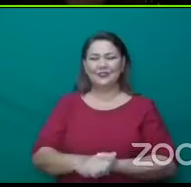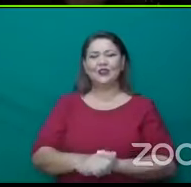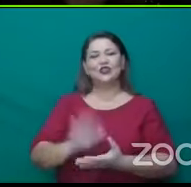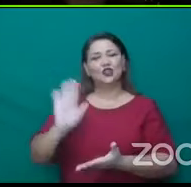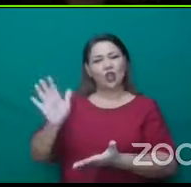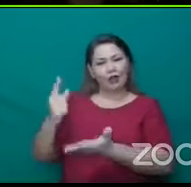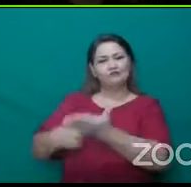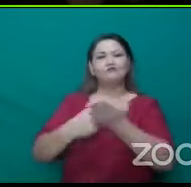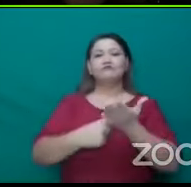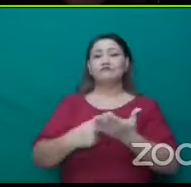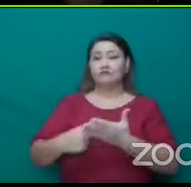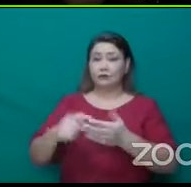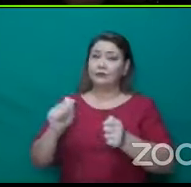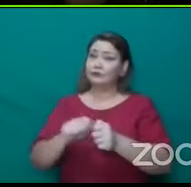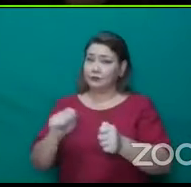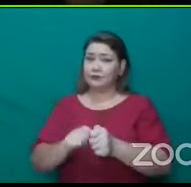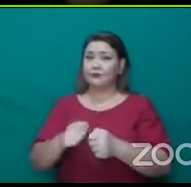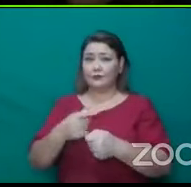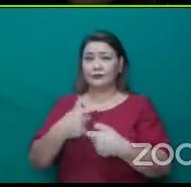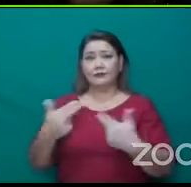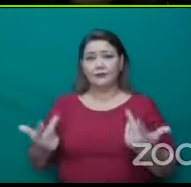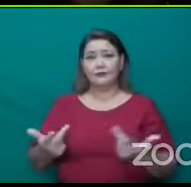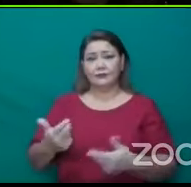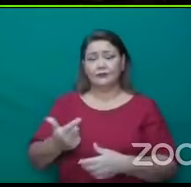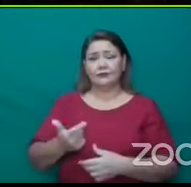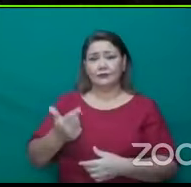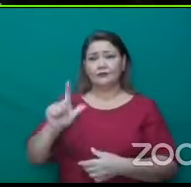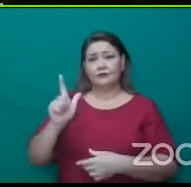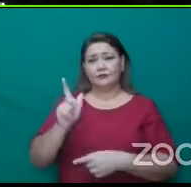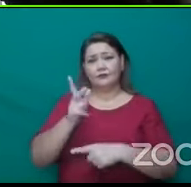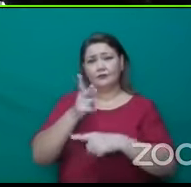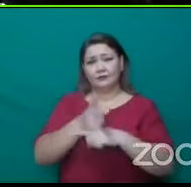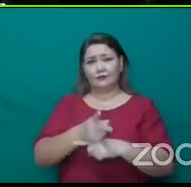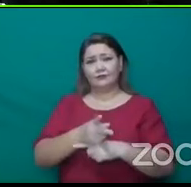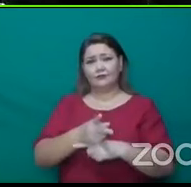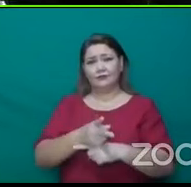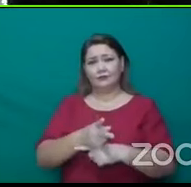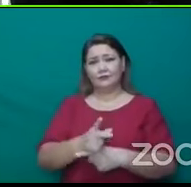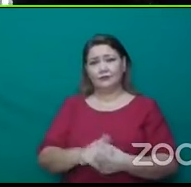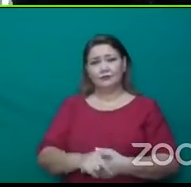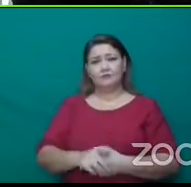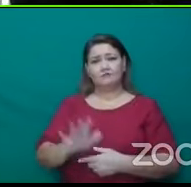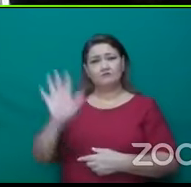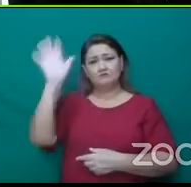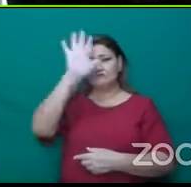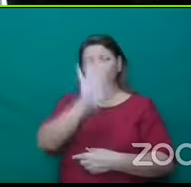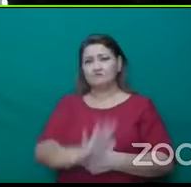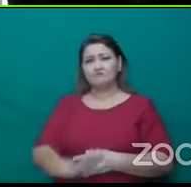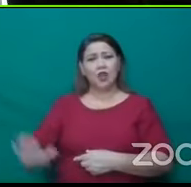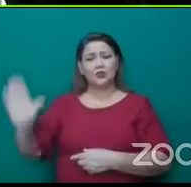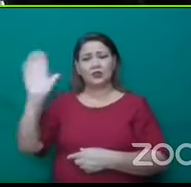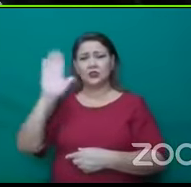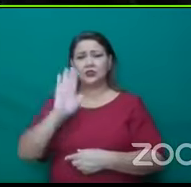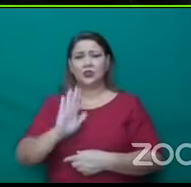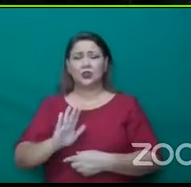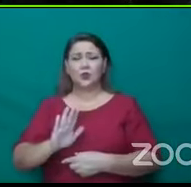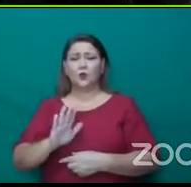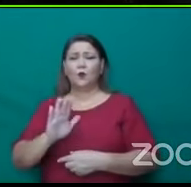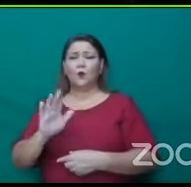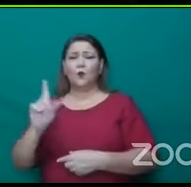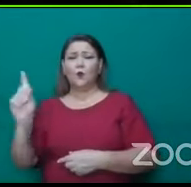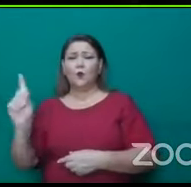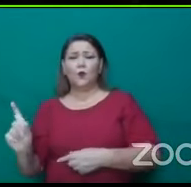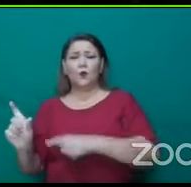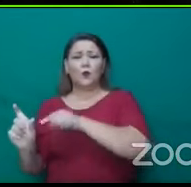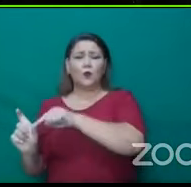que a gente quer produzir alguma coisa, né? Mas como cada um é de um canto do Brasil, o Luiz é do Rio de Janeiro, o